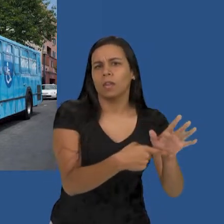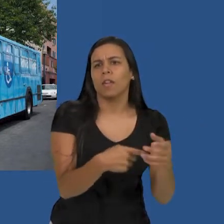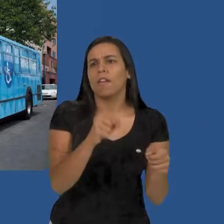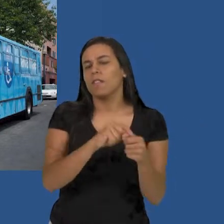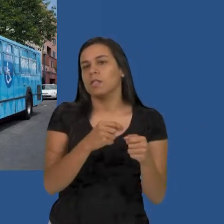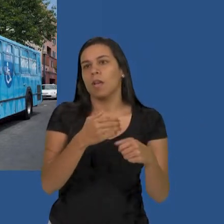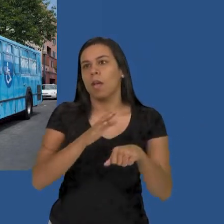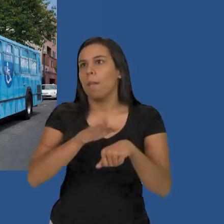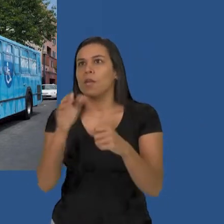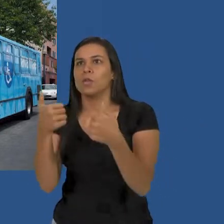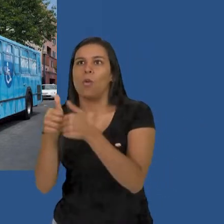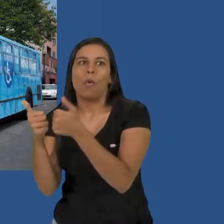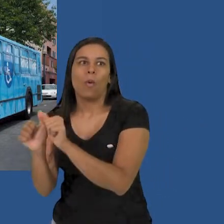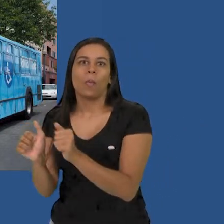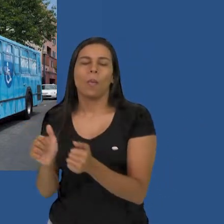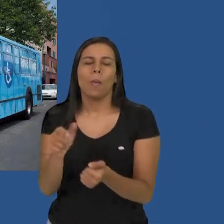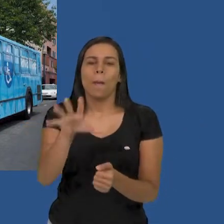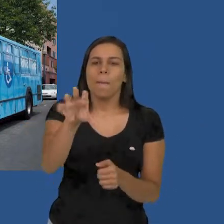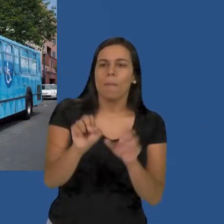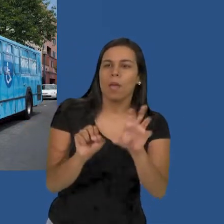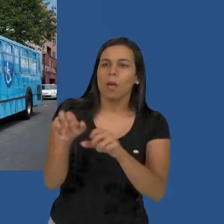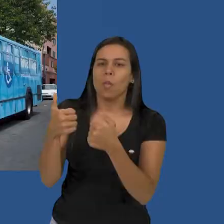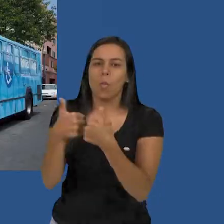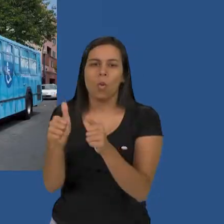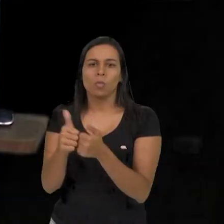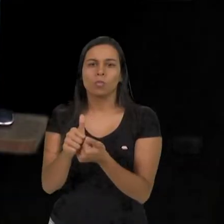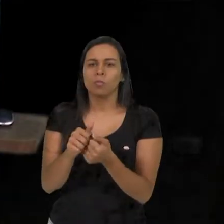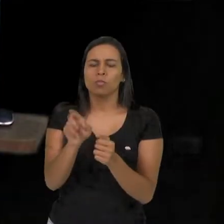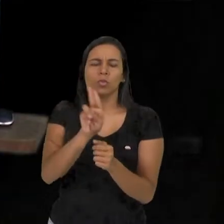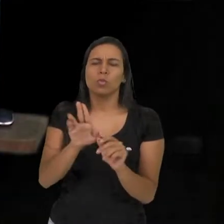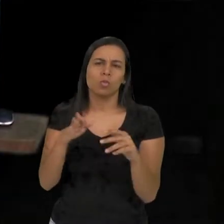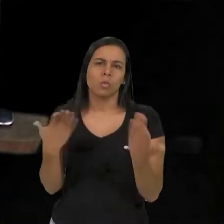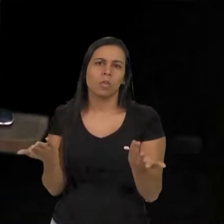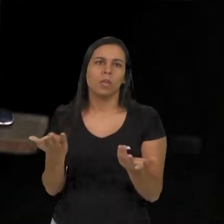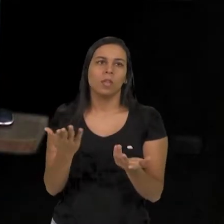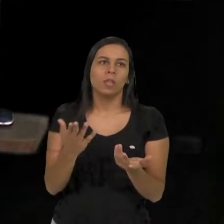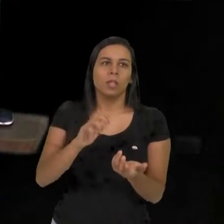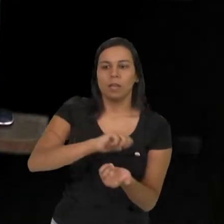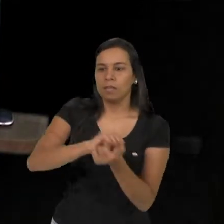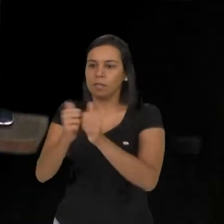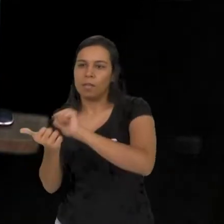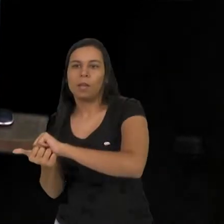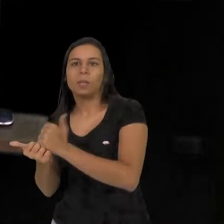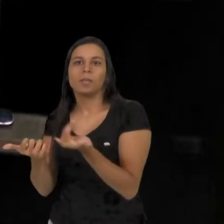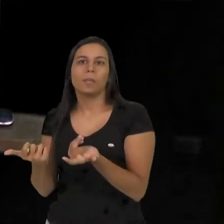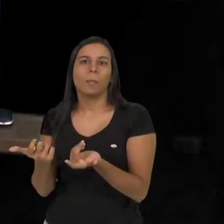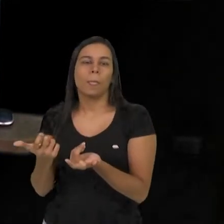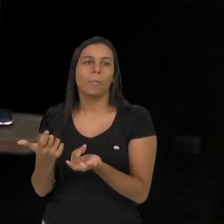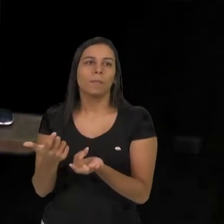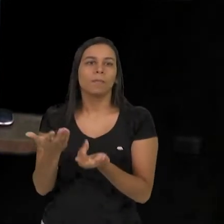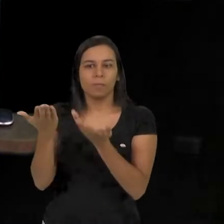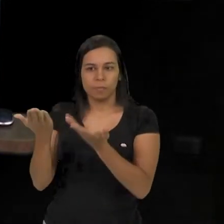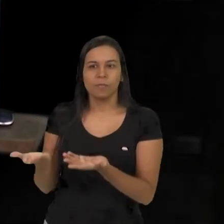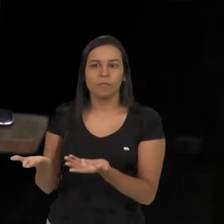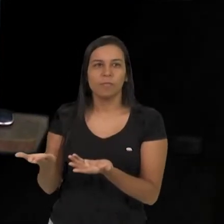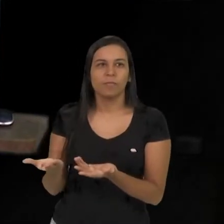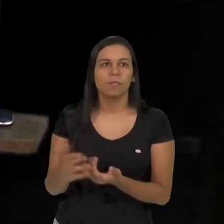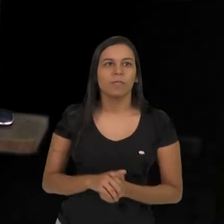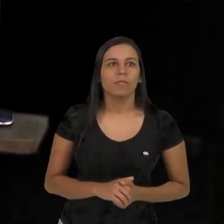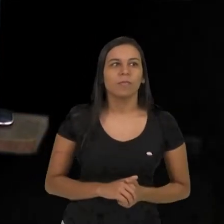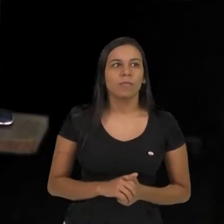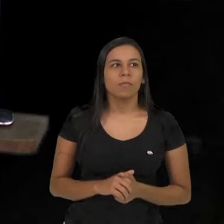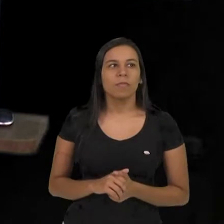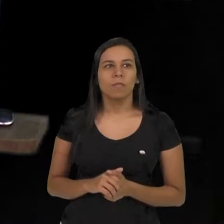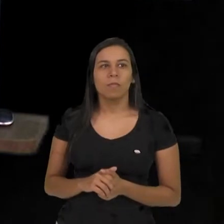pega um ônibus que está desocupado lá em São Francisco, conhecimento de mundo, tá? E adapta para ser essas belezinhas aí, ficam circulando para que